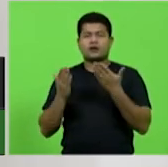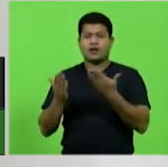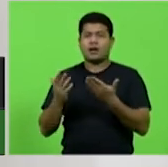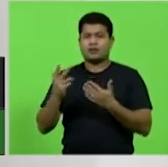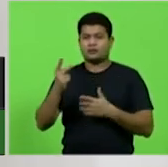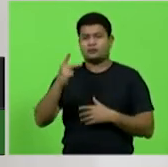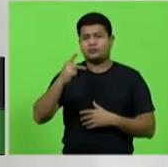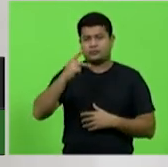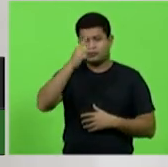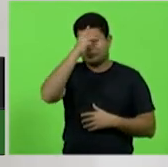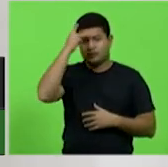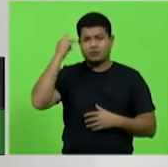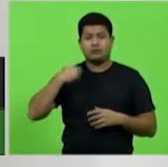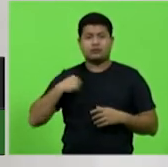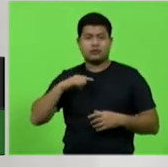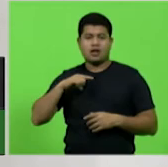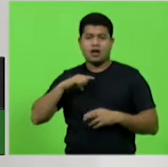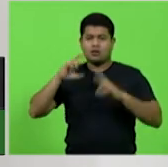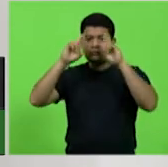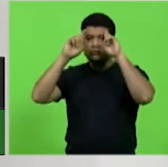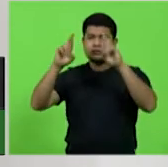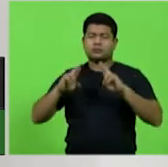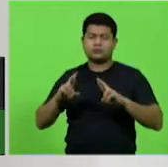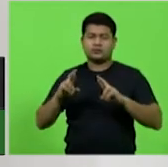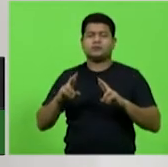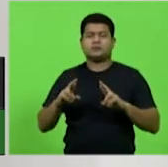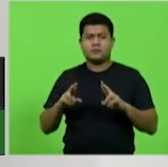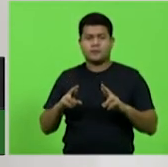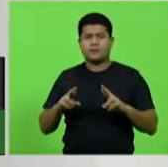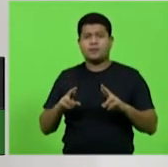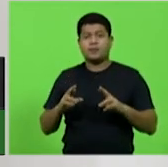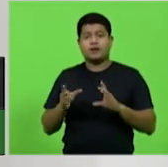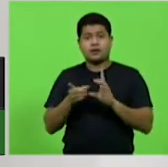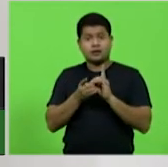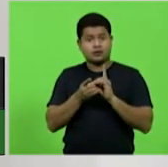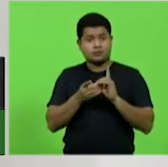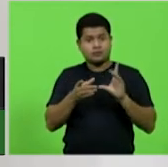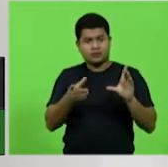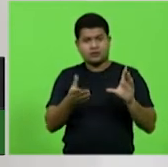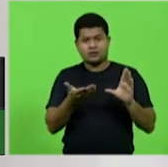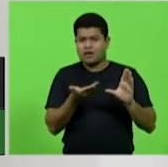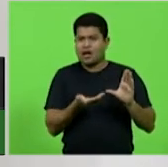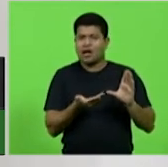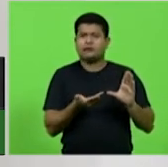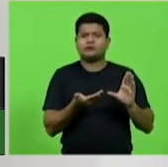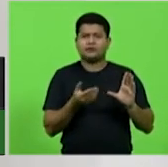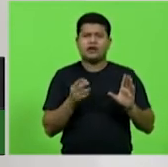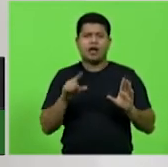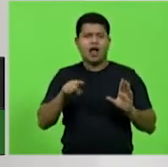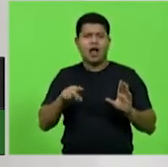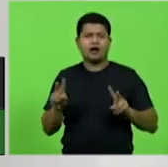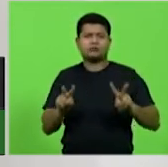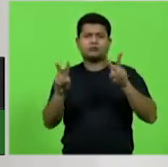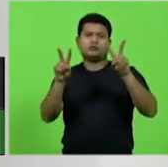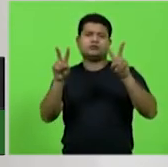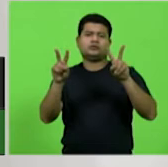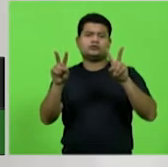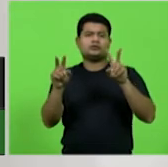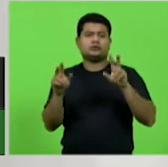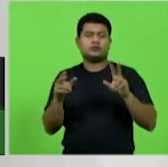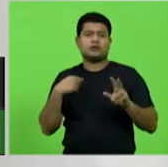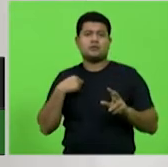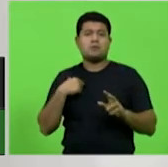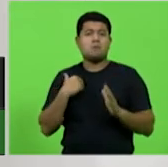realmente respeitadas e que a democracia seja um valor real, além dos